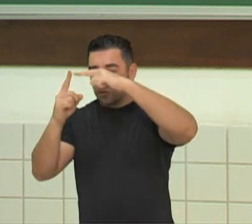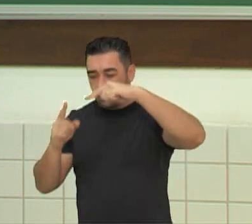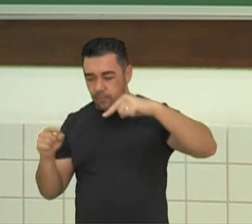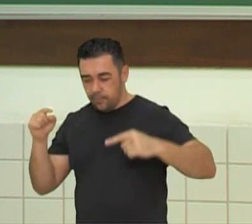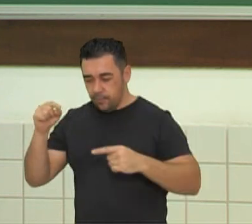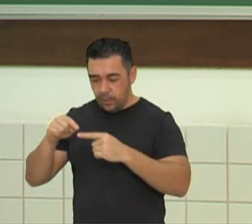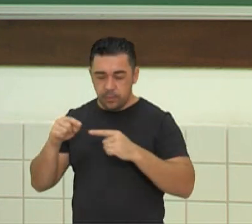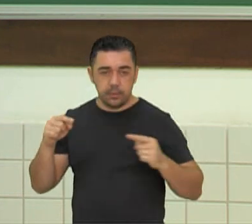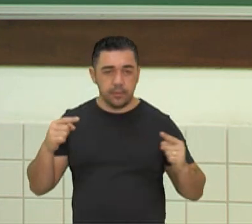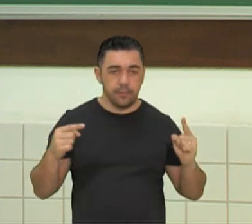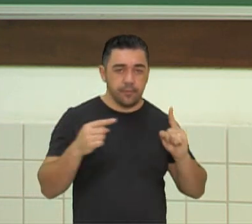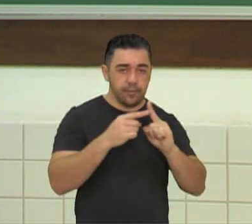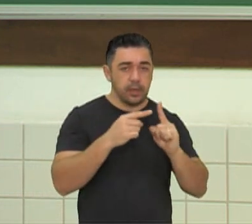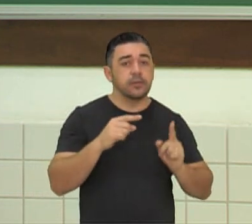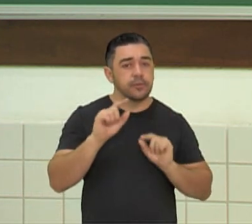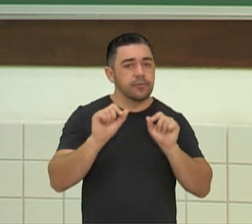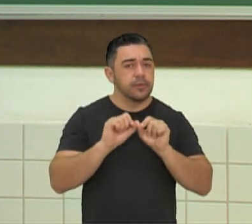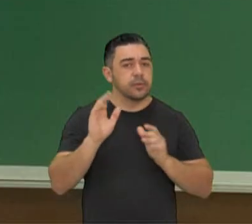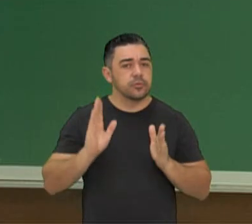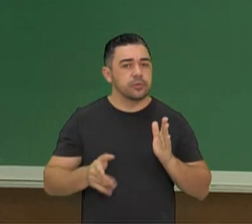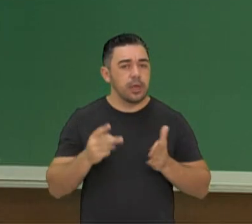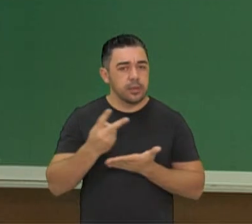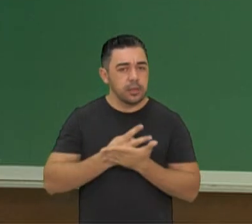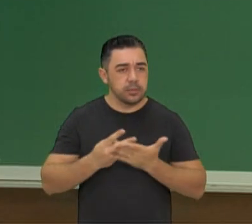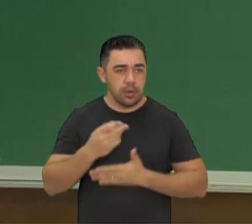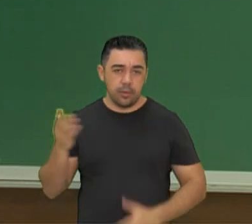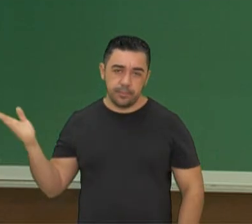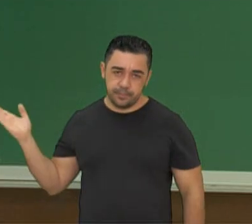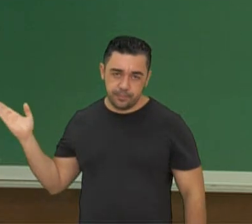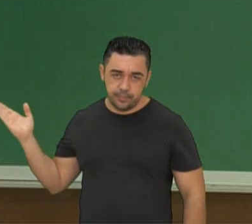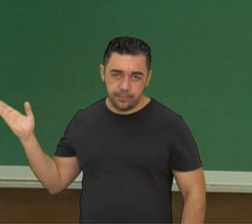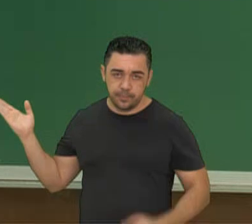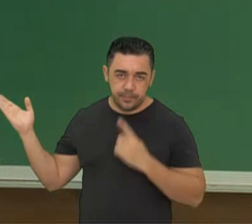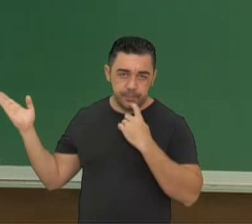desenhamos no quadro, inclusive. Certo? Então tá ali, ó.